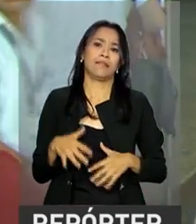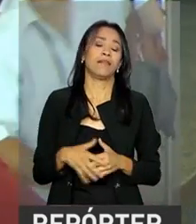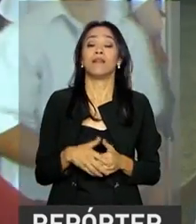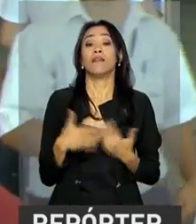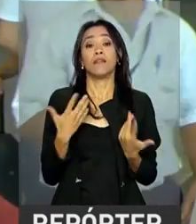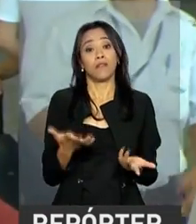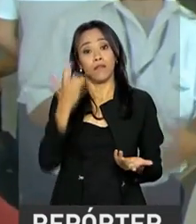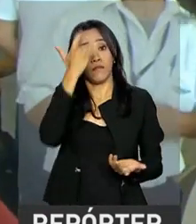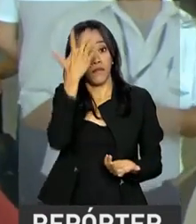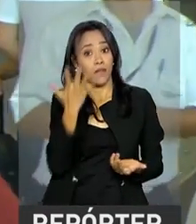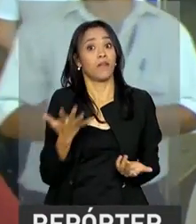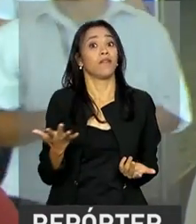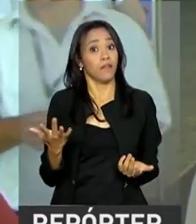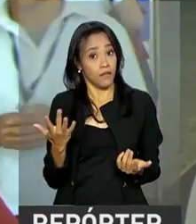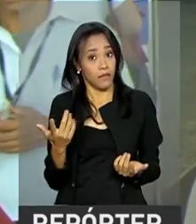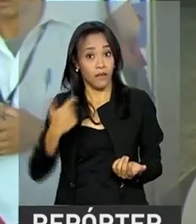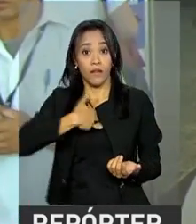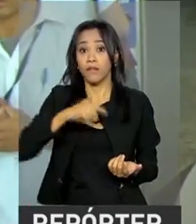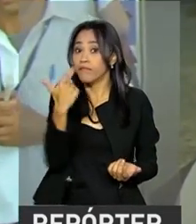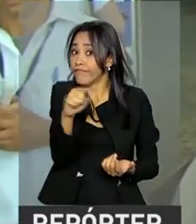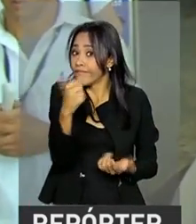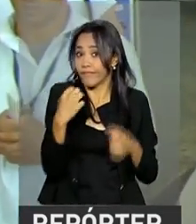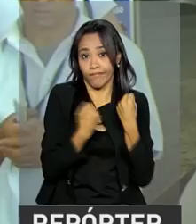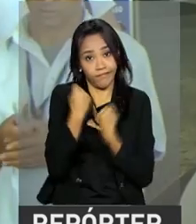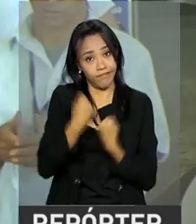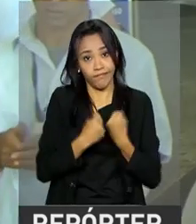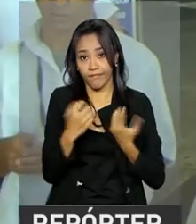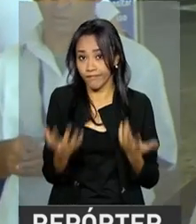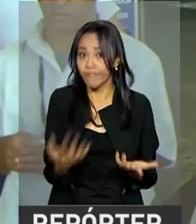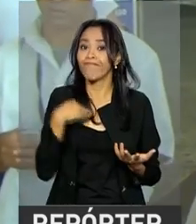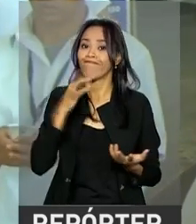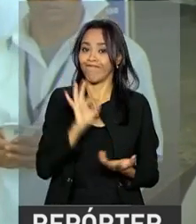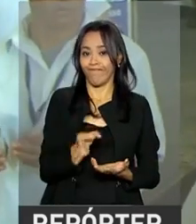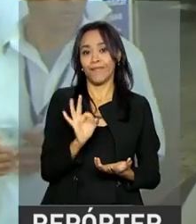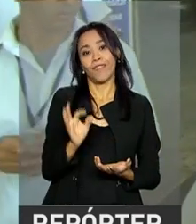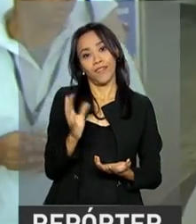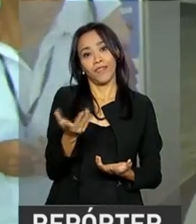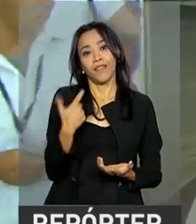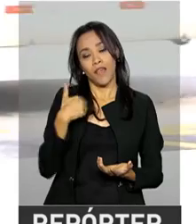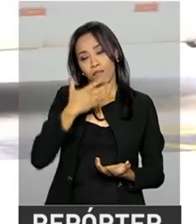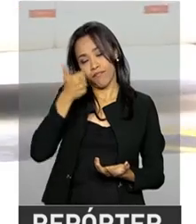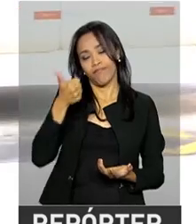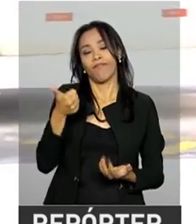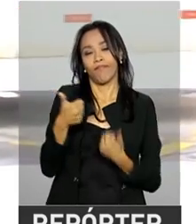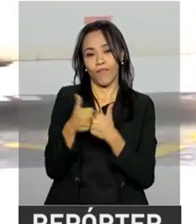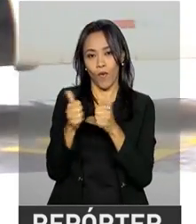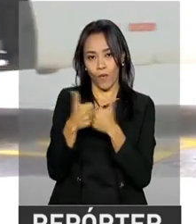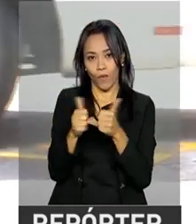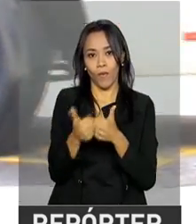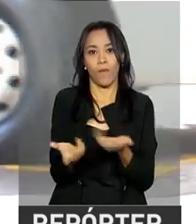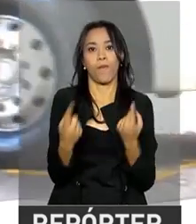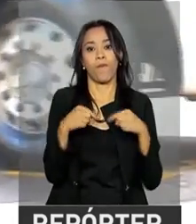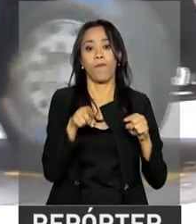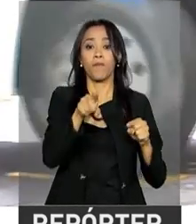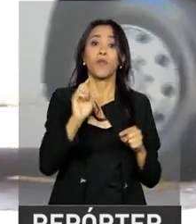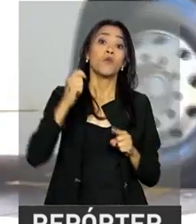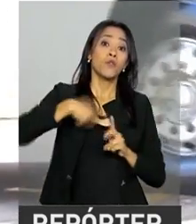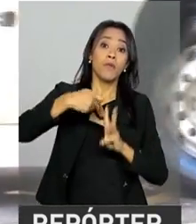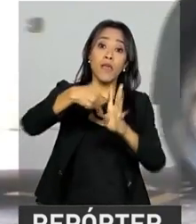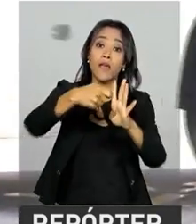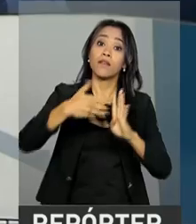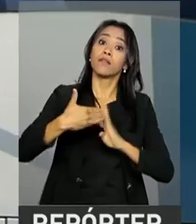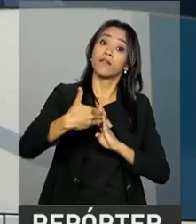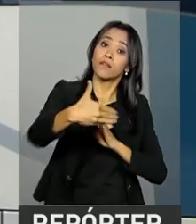a facilidade também. Eu não tenho carro, com certeza eu optei pelo ônibus. Para os próximos meses, a intenção